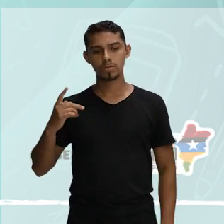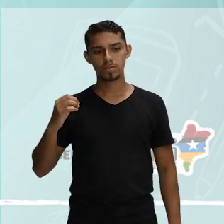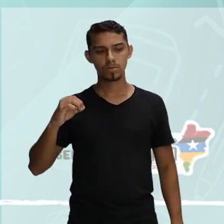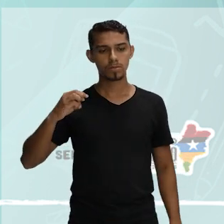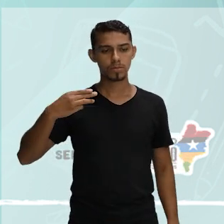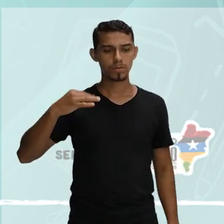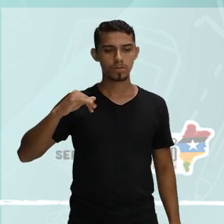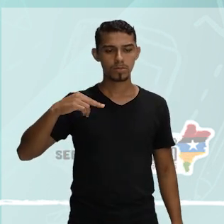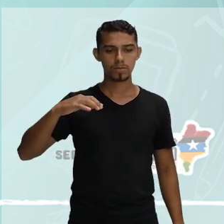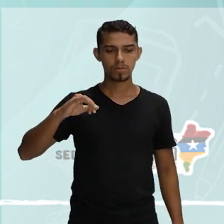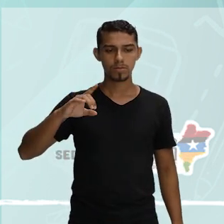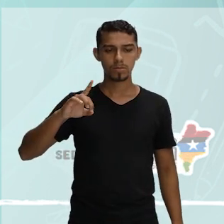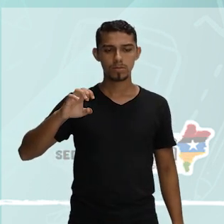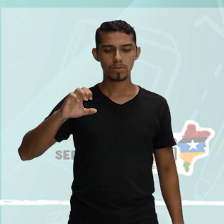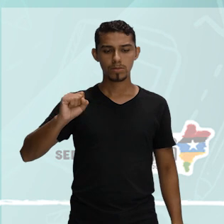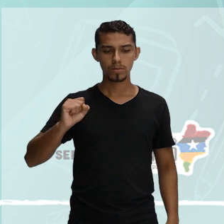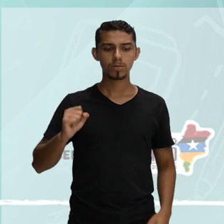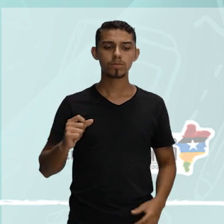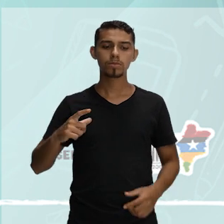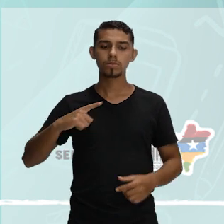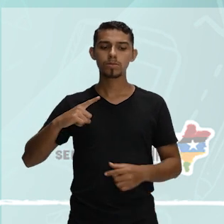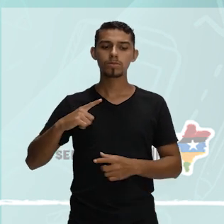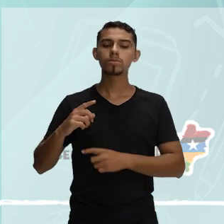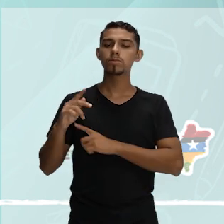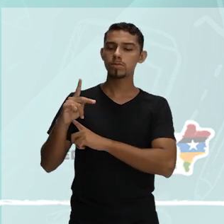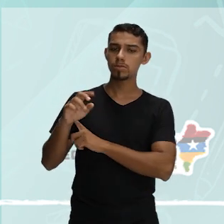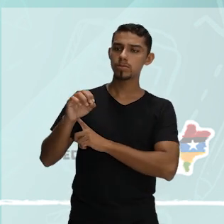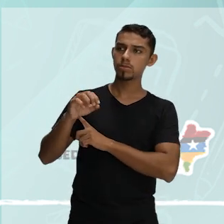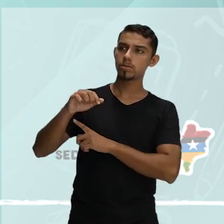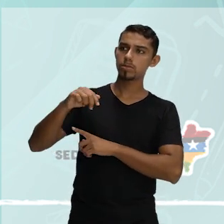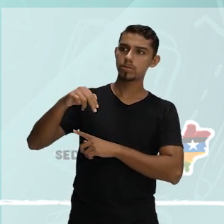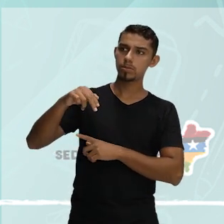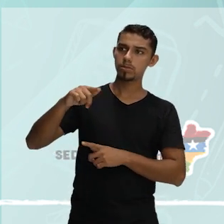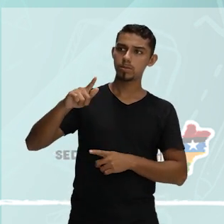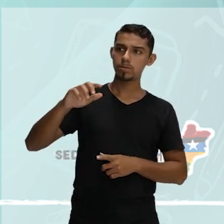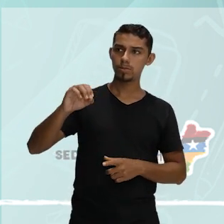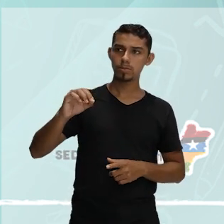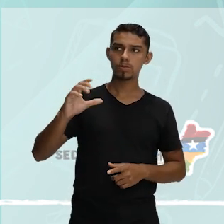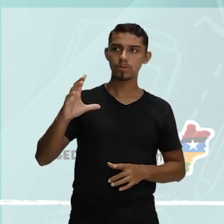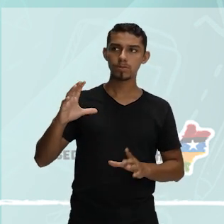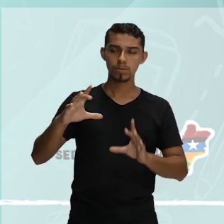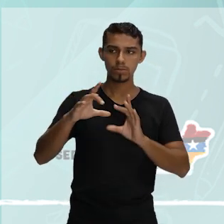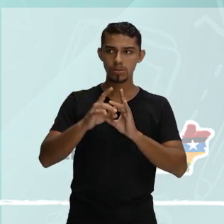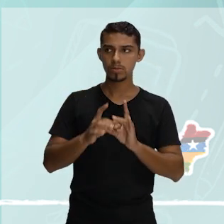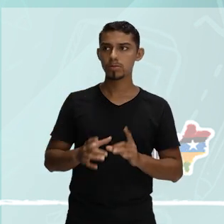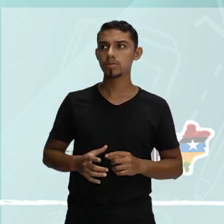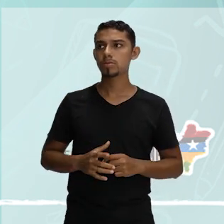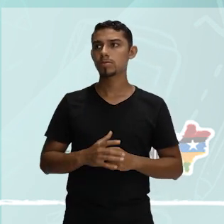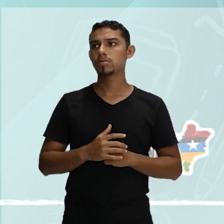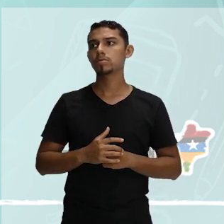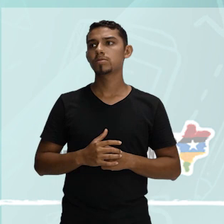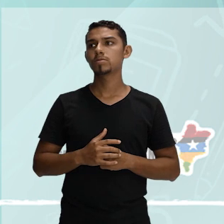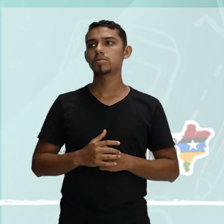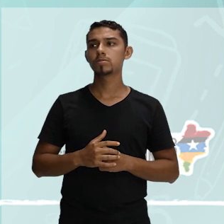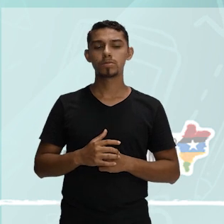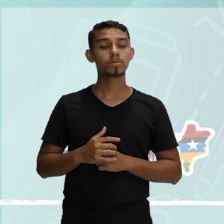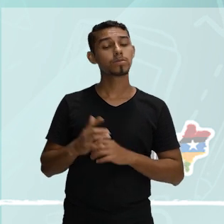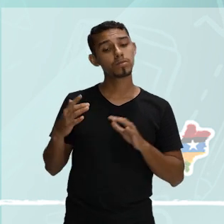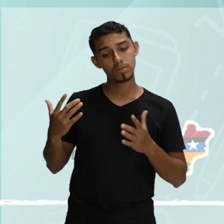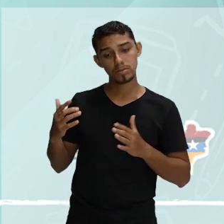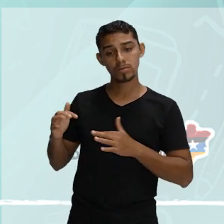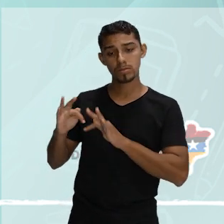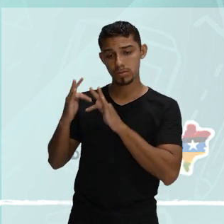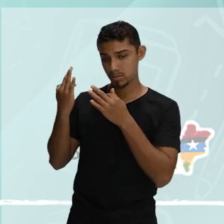E pongo, se você subir também, pertence à mesma família. E a alternativa está dizendo que eles pertencem a